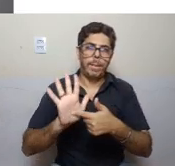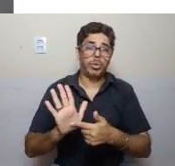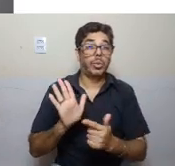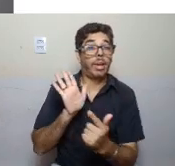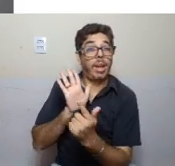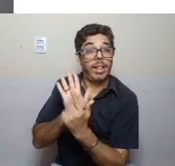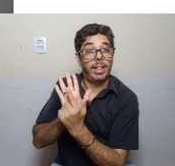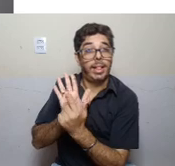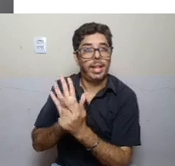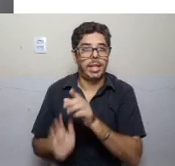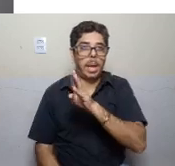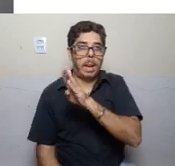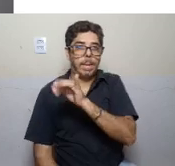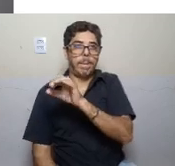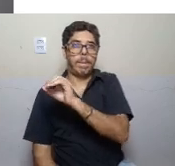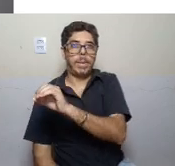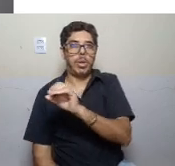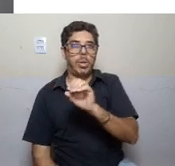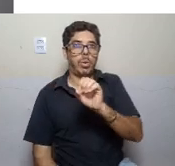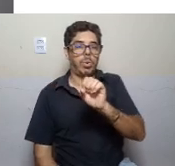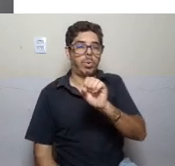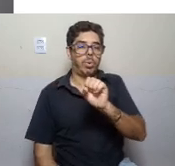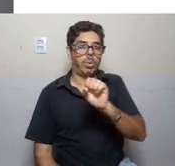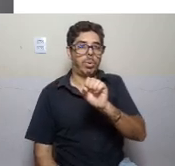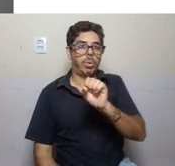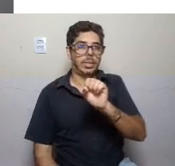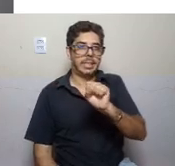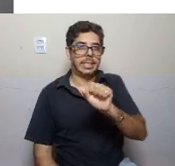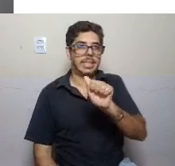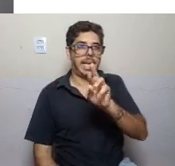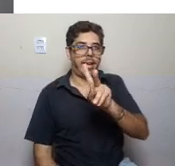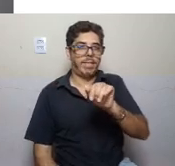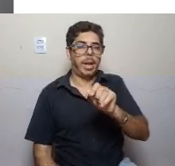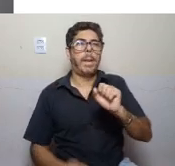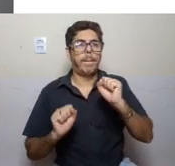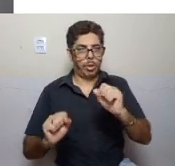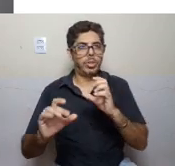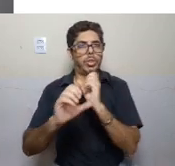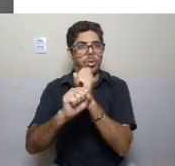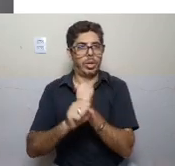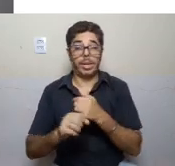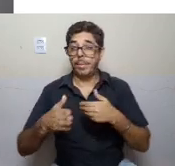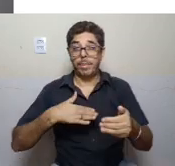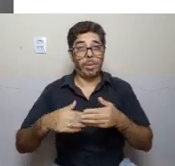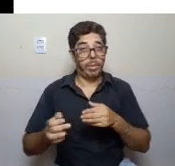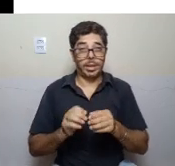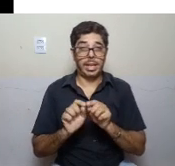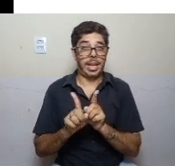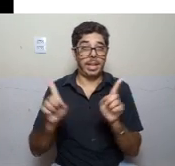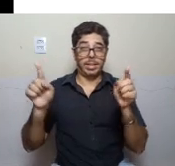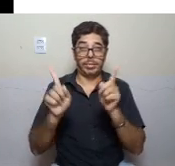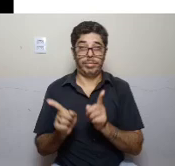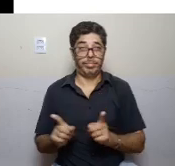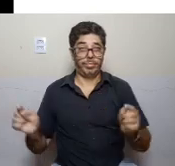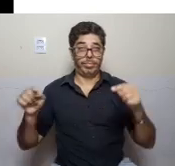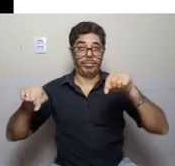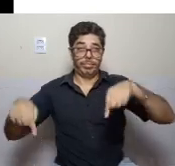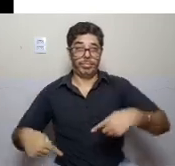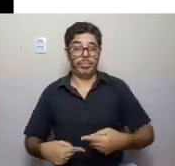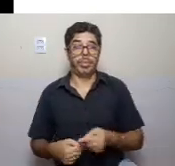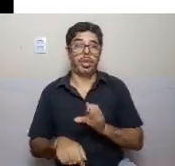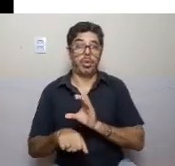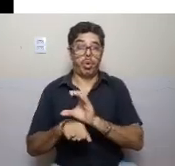Eu mostrei que a lei de Biot-Savart pode ser usada para calcular o campo magnético de qualquer distribuição de corrente. Mas na prática, os